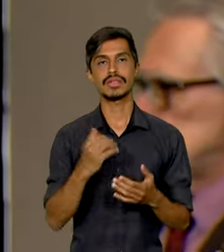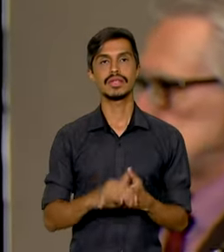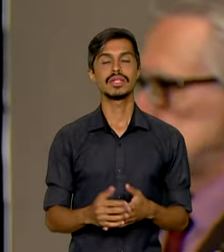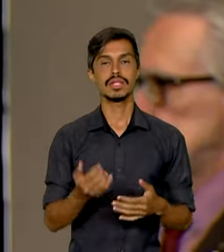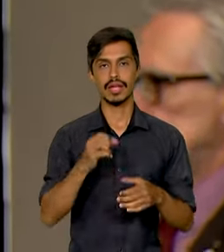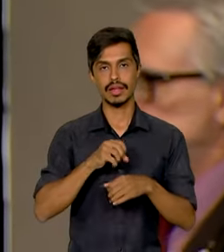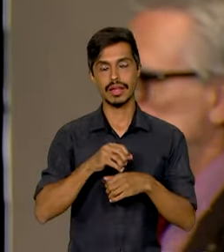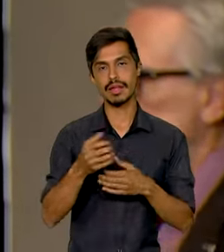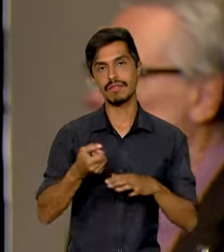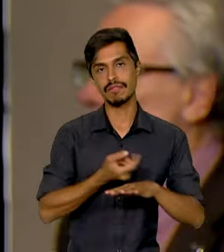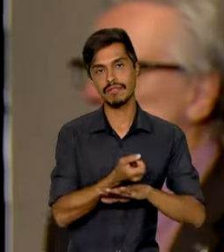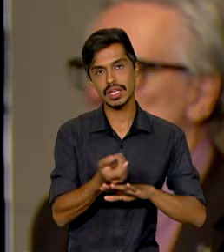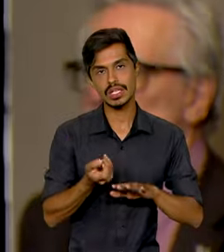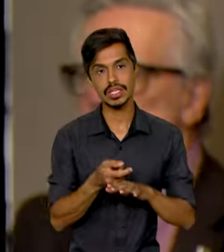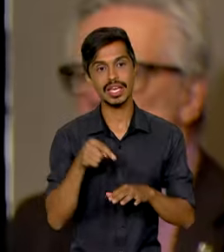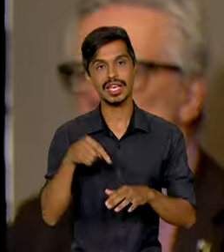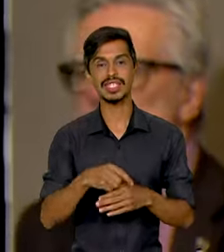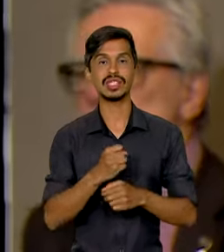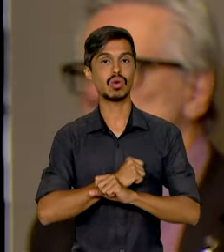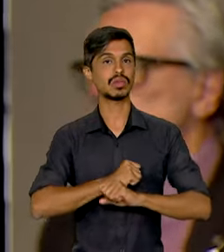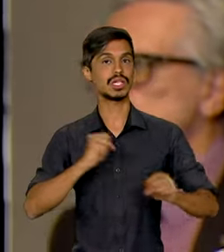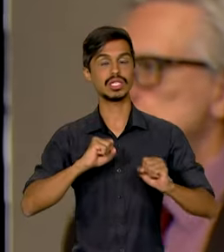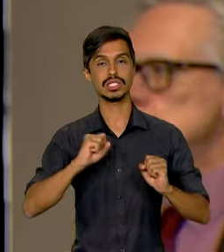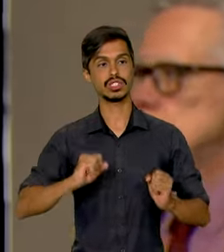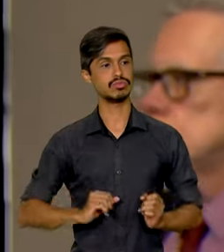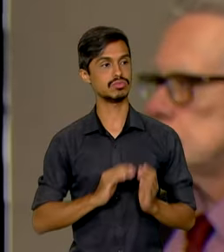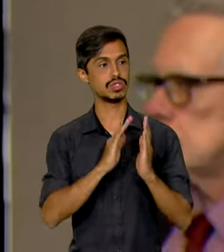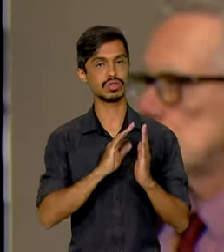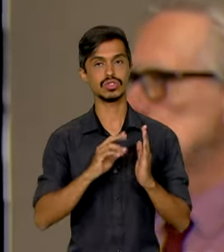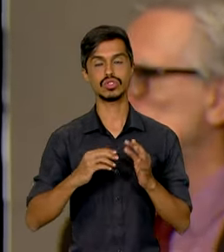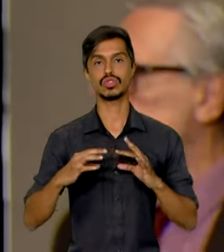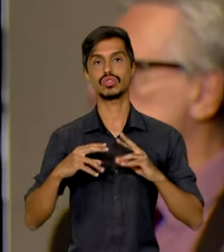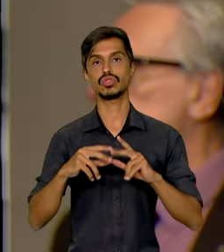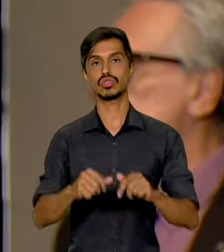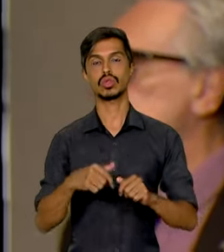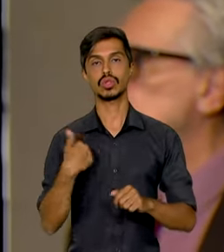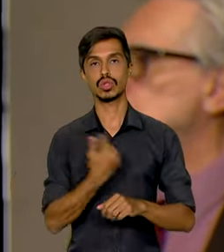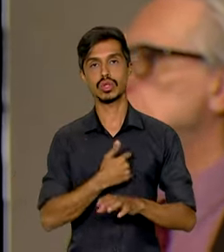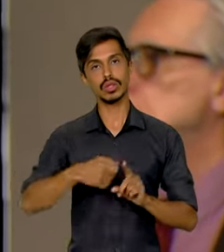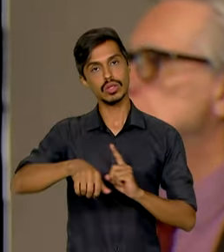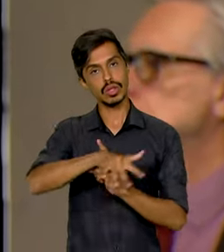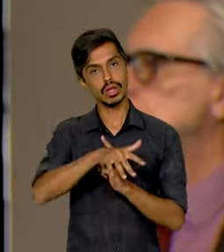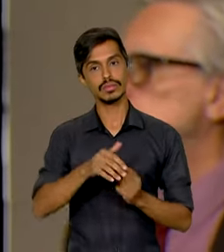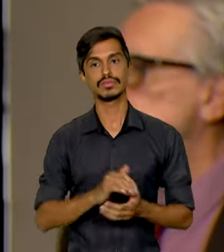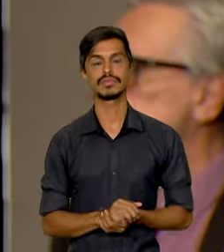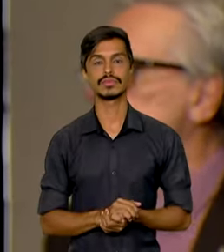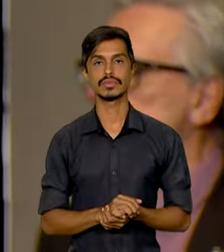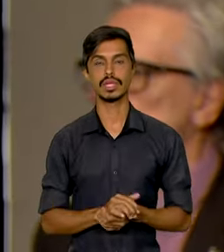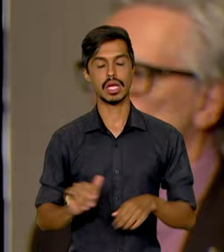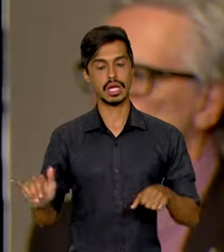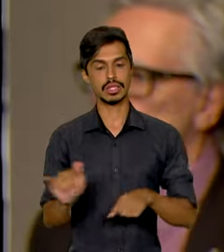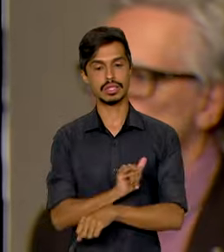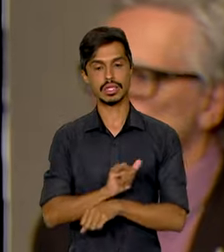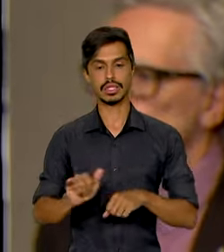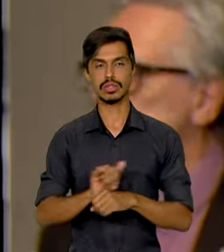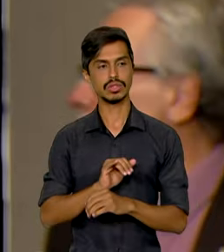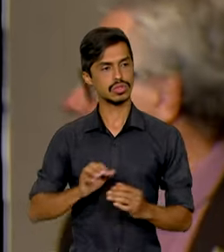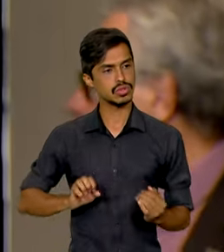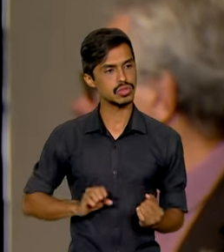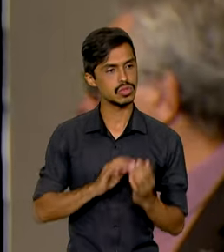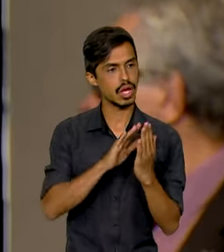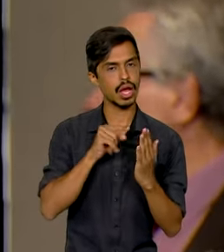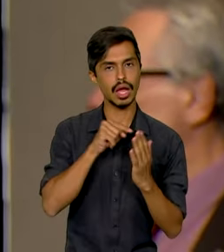desinformação. Este é o grande desafio de toda a sociedade. A estratégia de